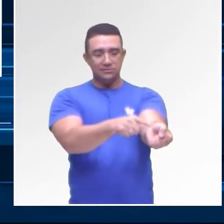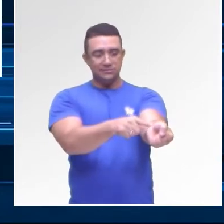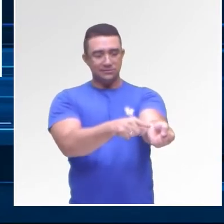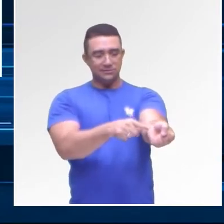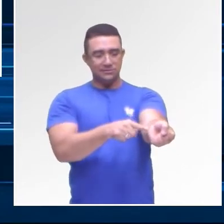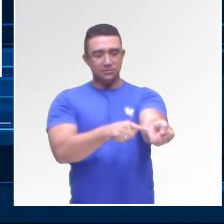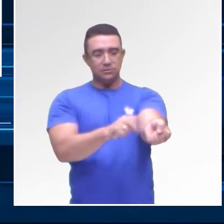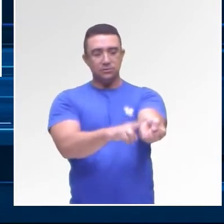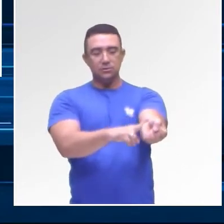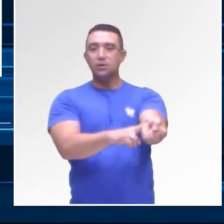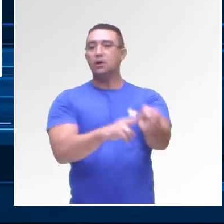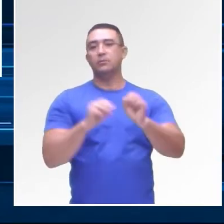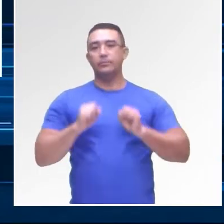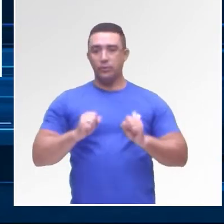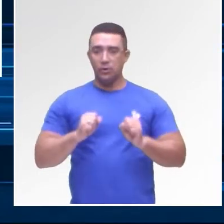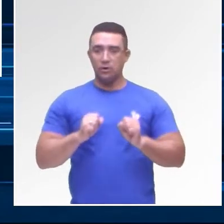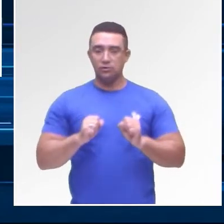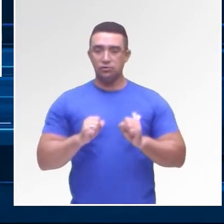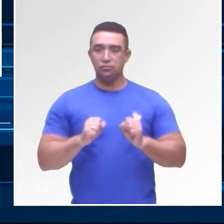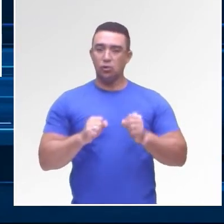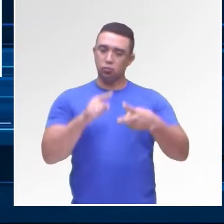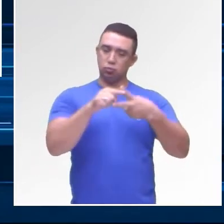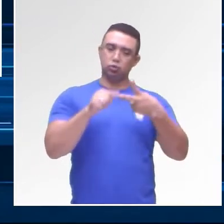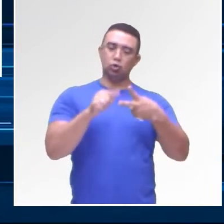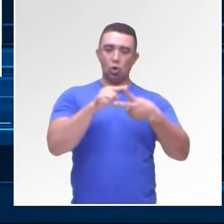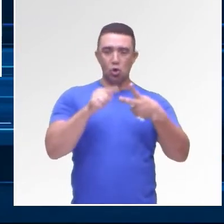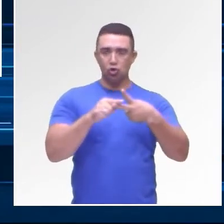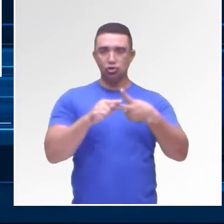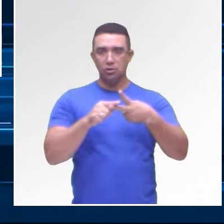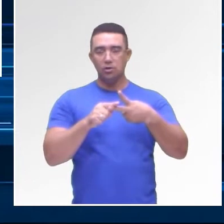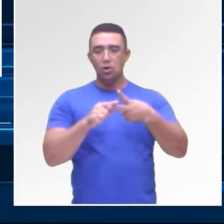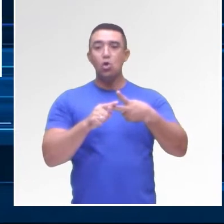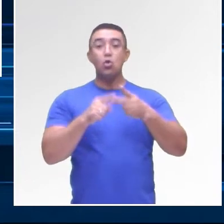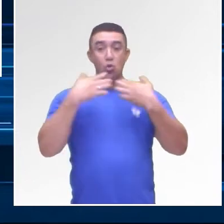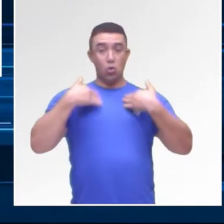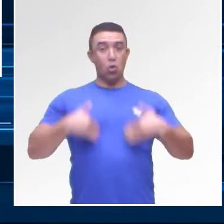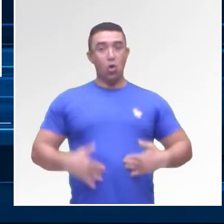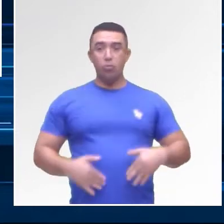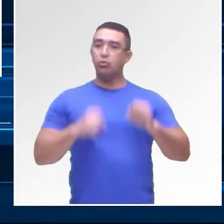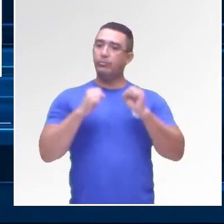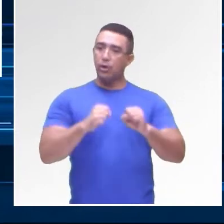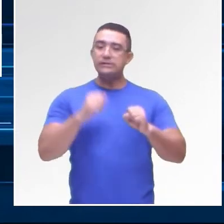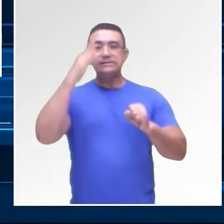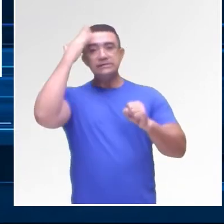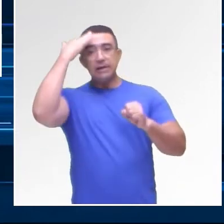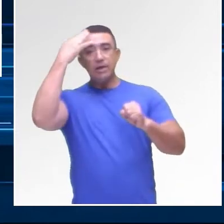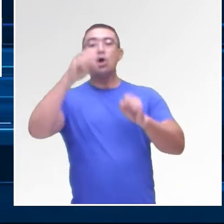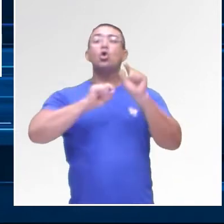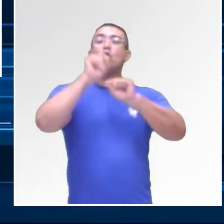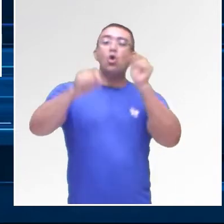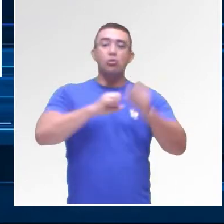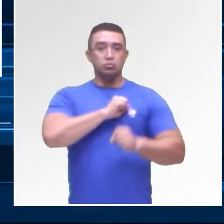radial. Então, nós temos aí esses 2 pontos do corpo que dá para a gente medir, para a gente